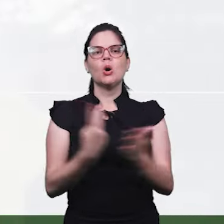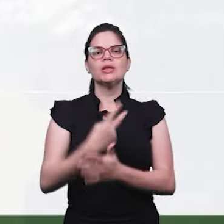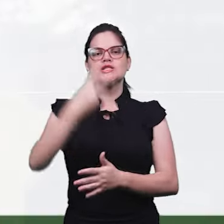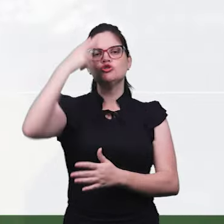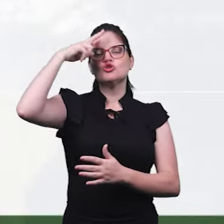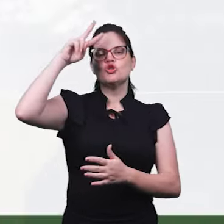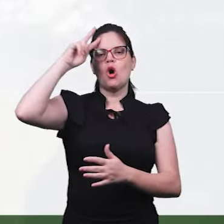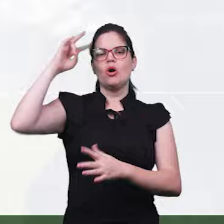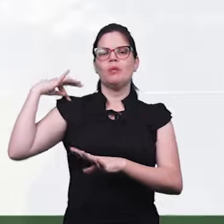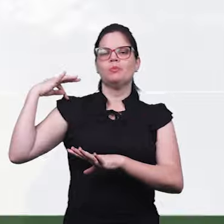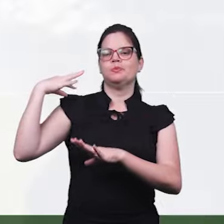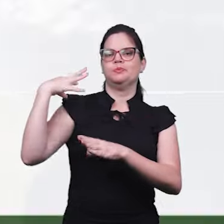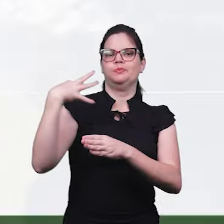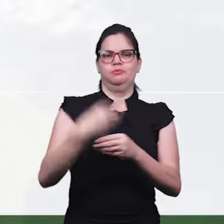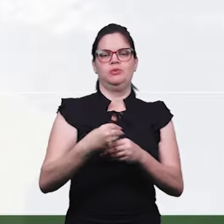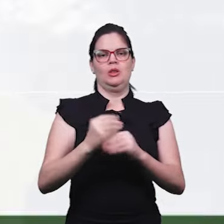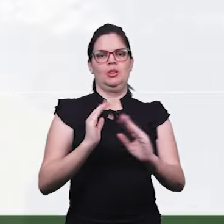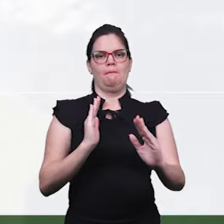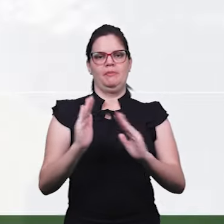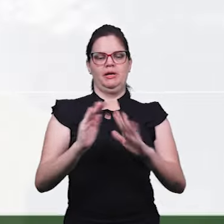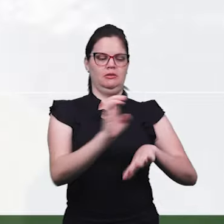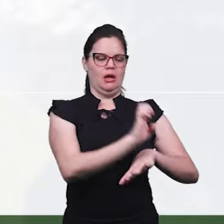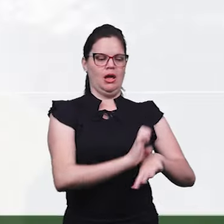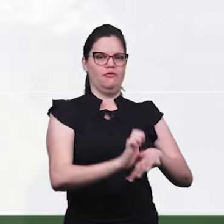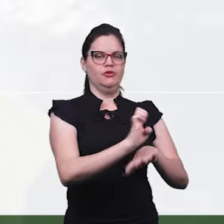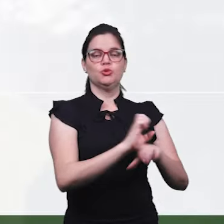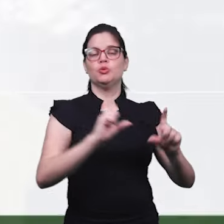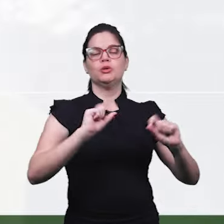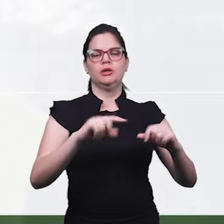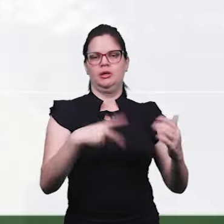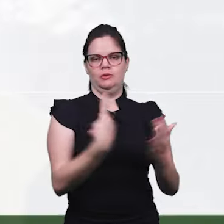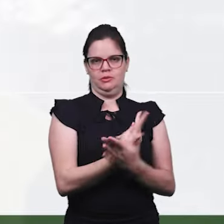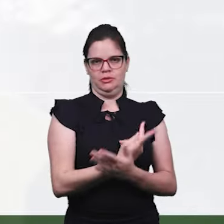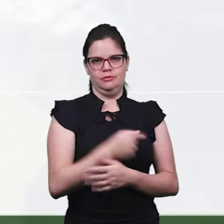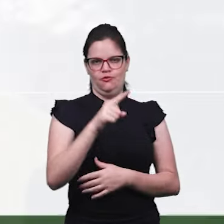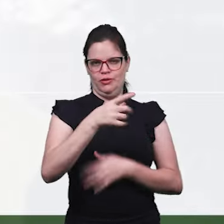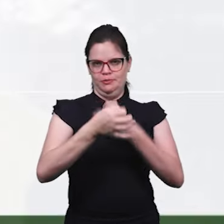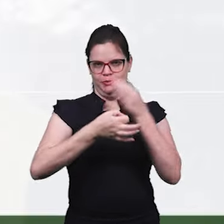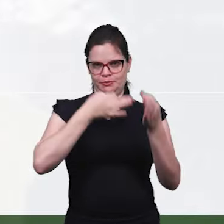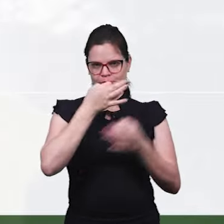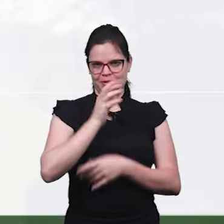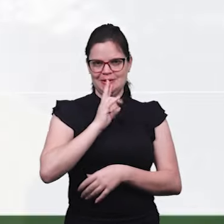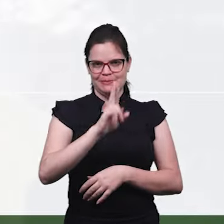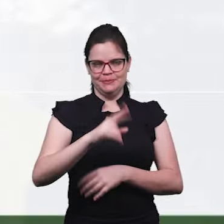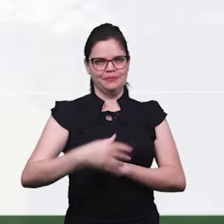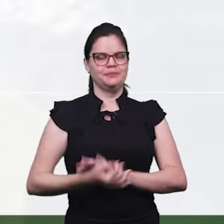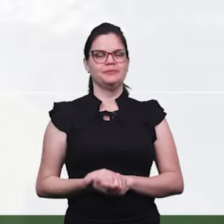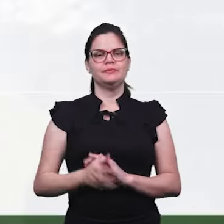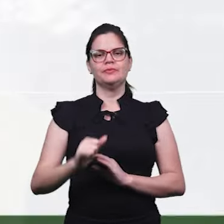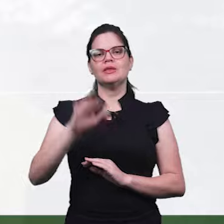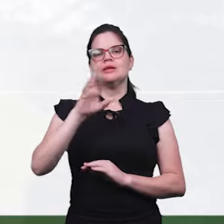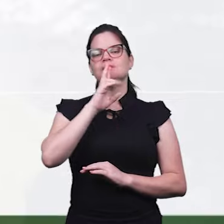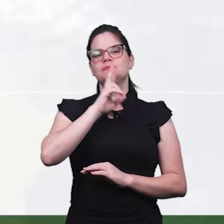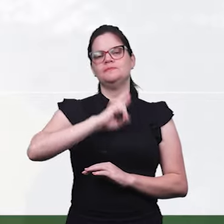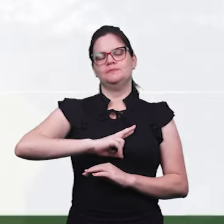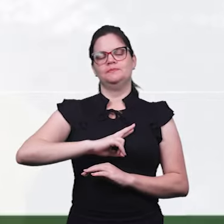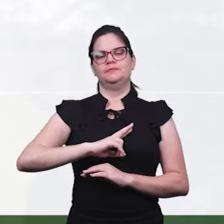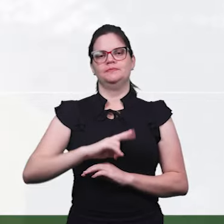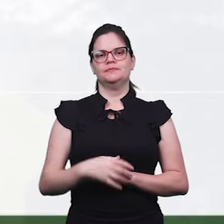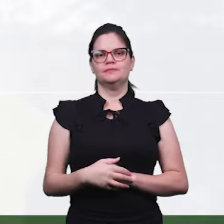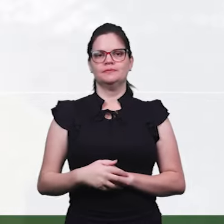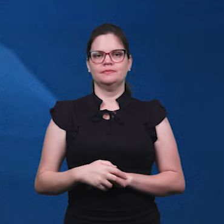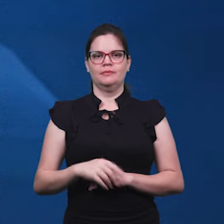acontecimento histórico relacionado com a igreja no período de Éfeso. Comente a sua resposta. Quem vai nos dar